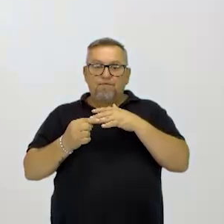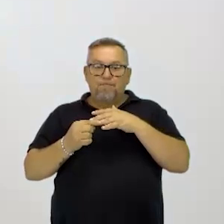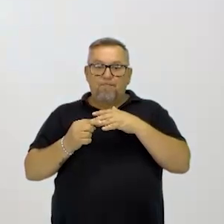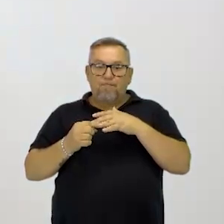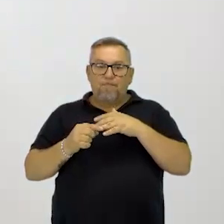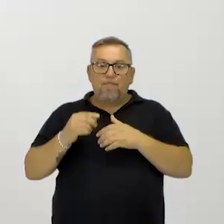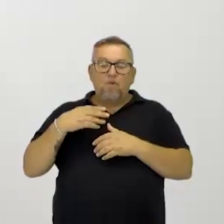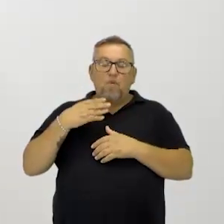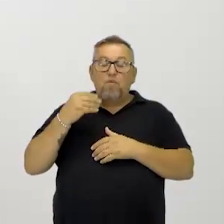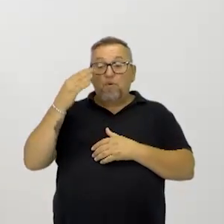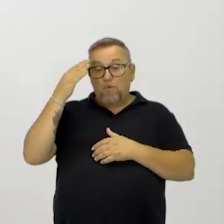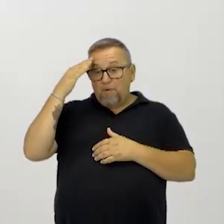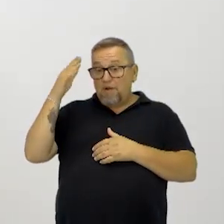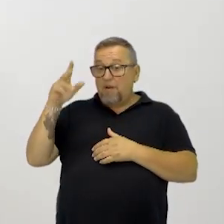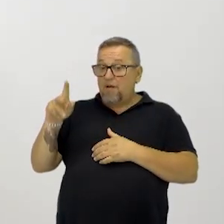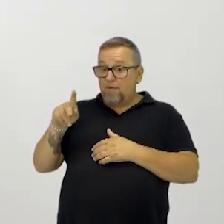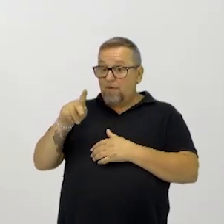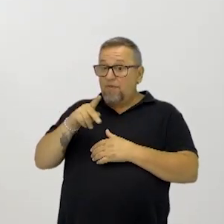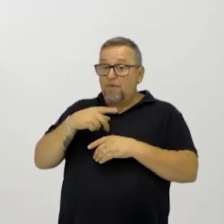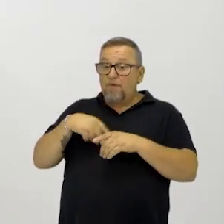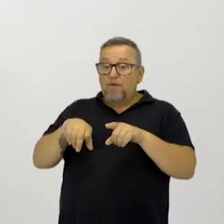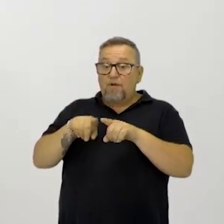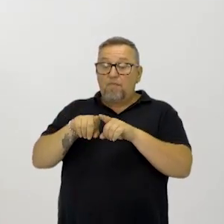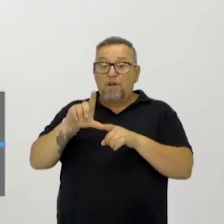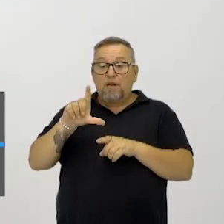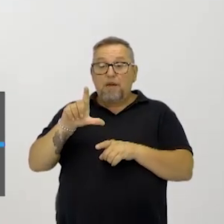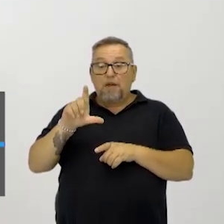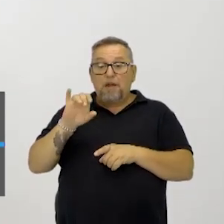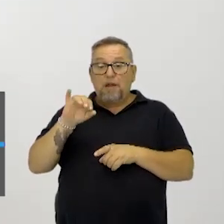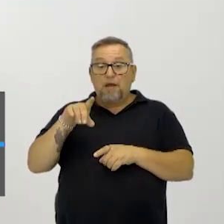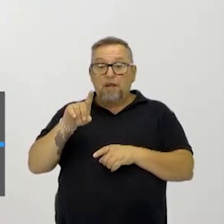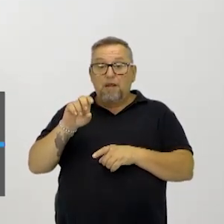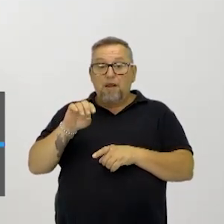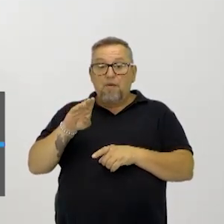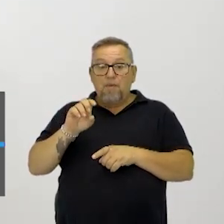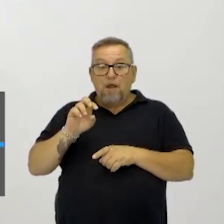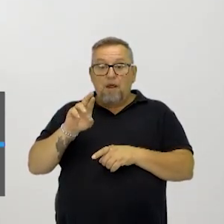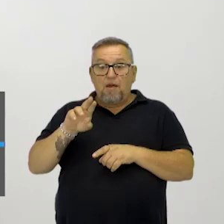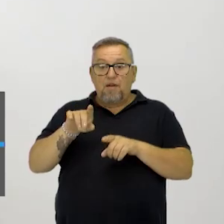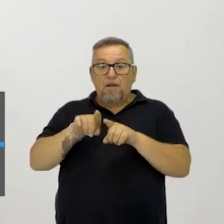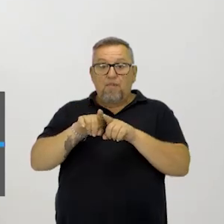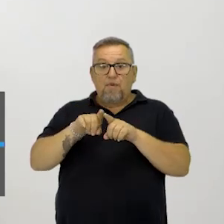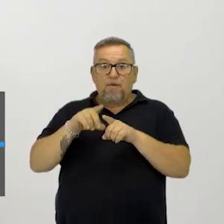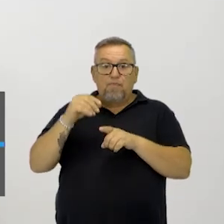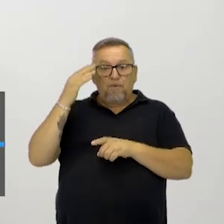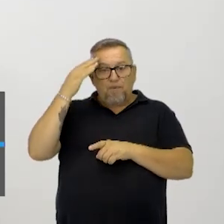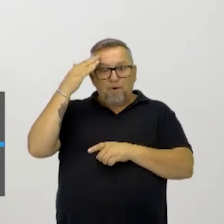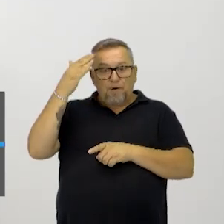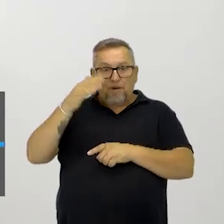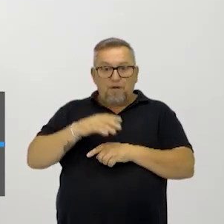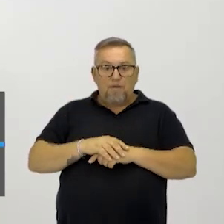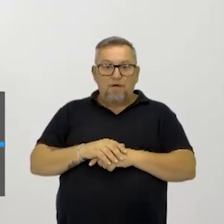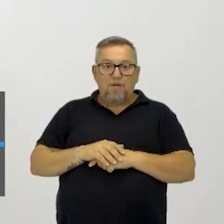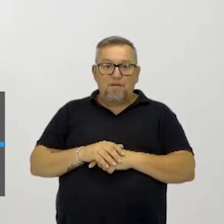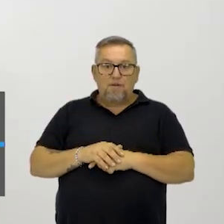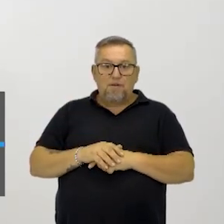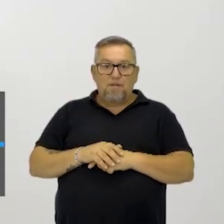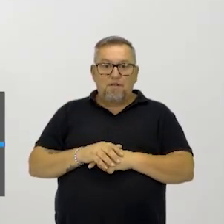Lindenberg, muito obrigada, tá? Valeu pela participação. Professores aí também do outro lado, muito obrigada. Quer falar alguma coisinha,